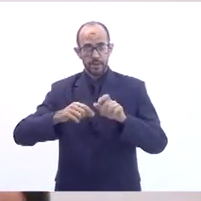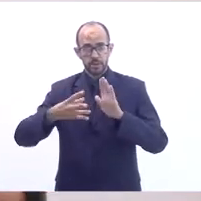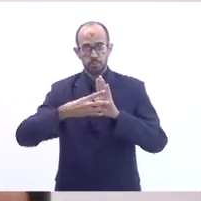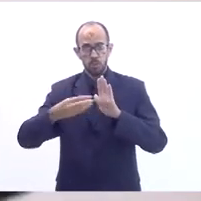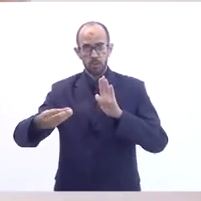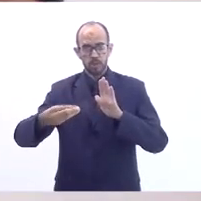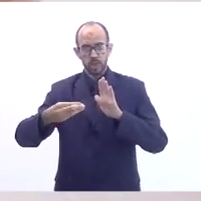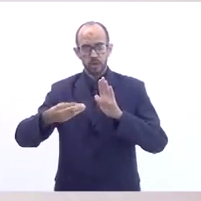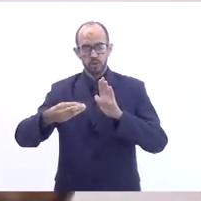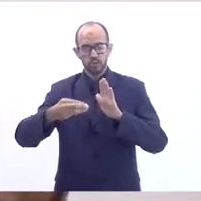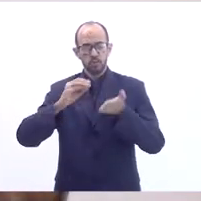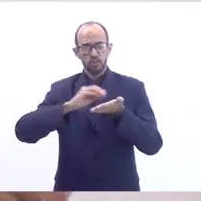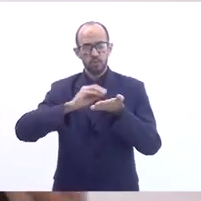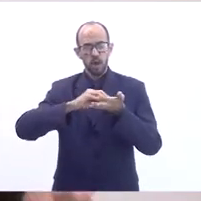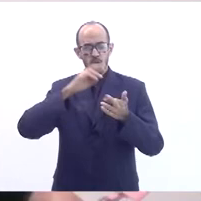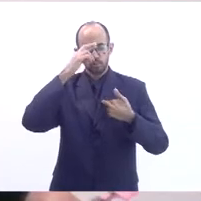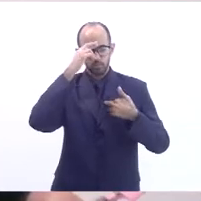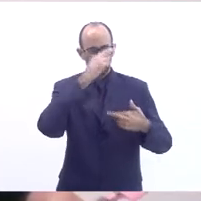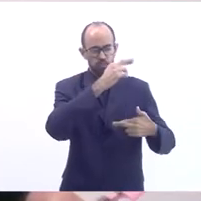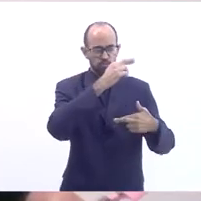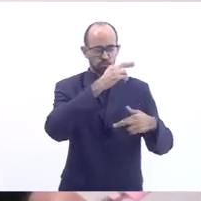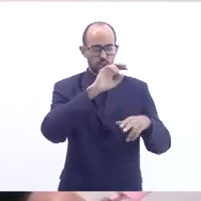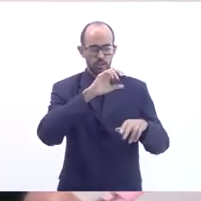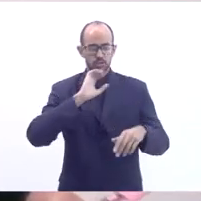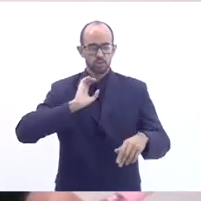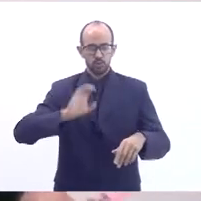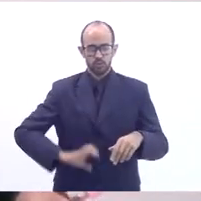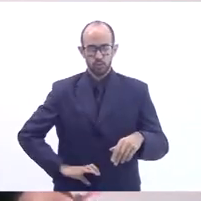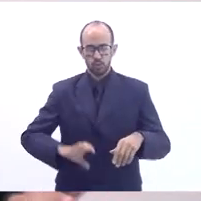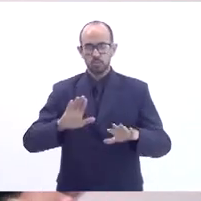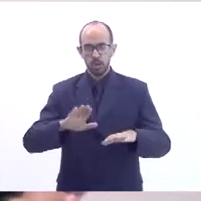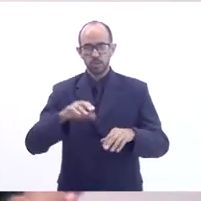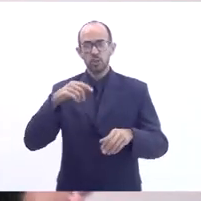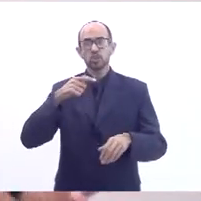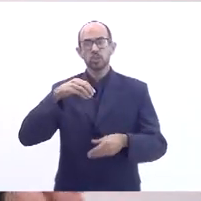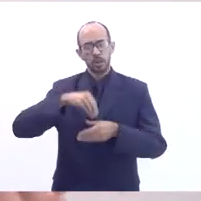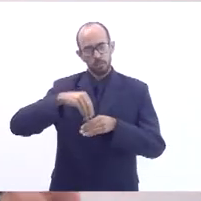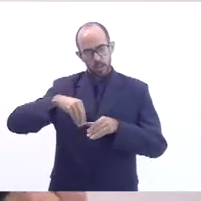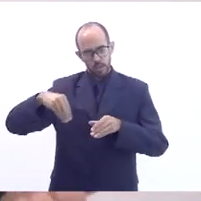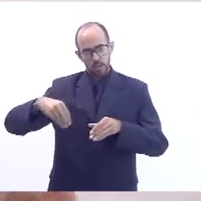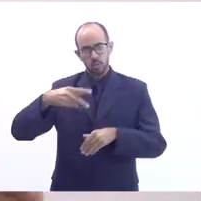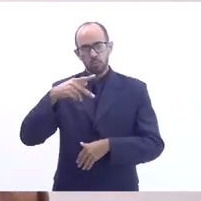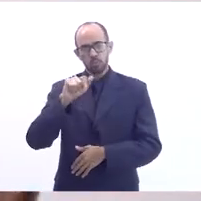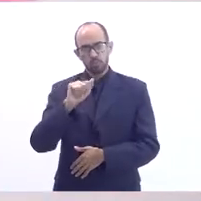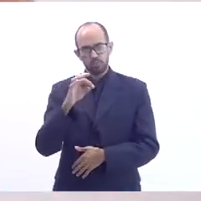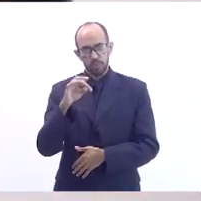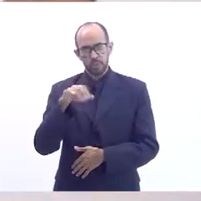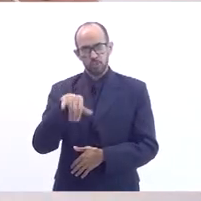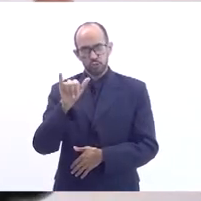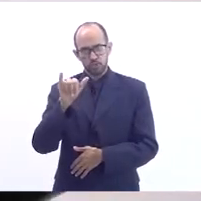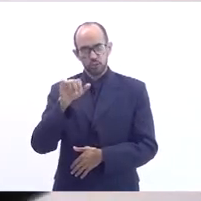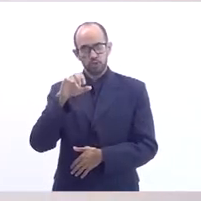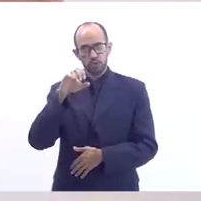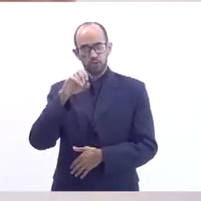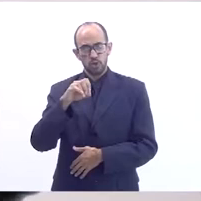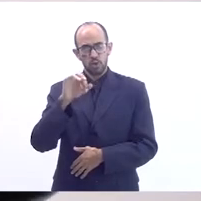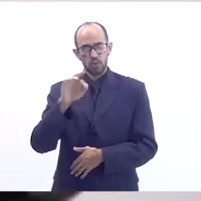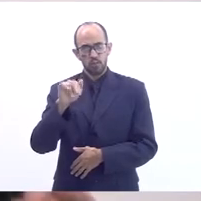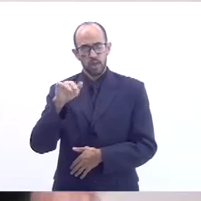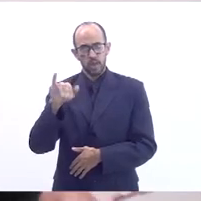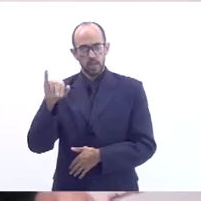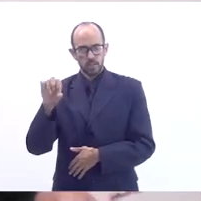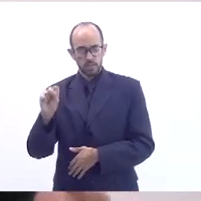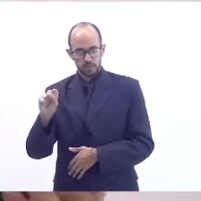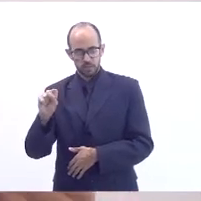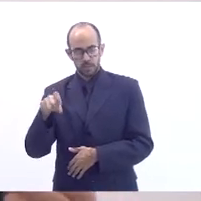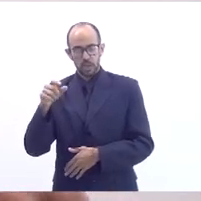que é mesmo pela letra fria da lei a gente tá lá em Paty de Alferes plantando muita maconha hoje a gente atende mais de três